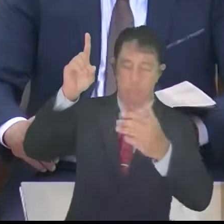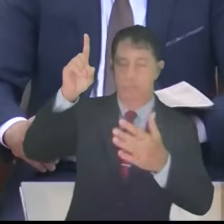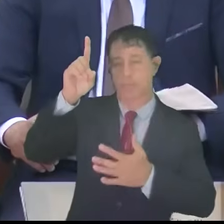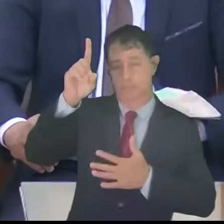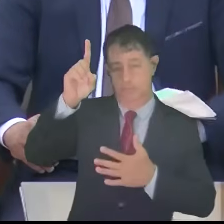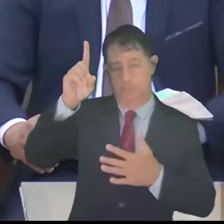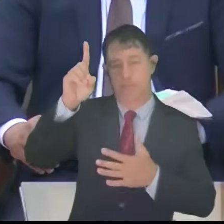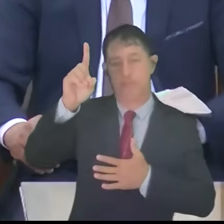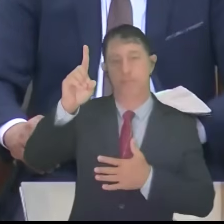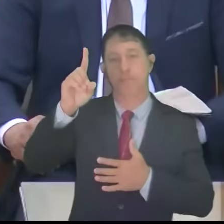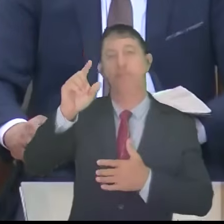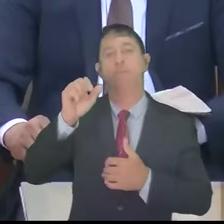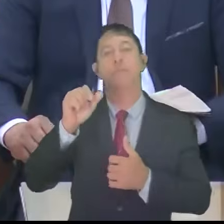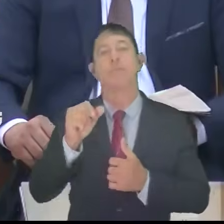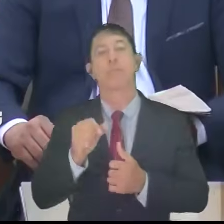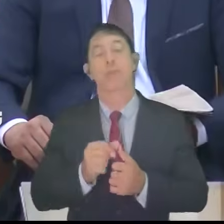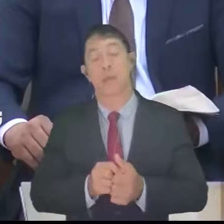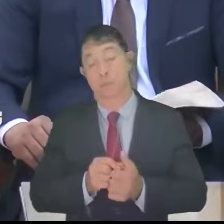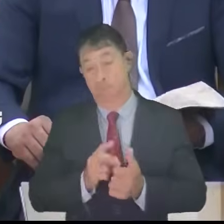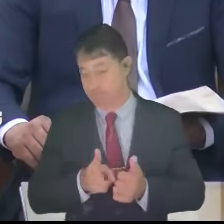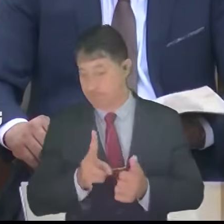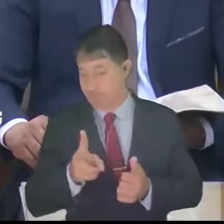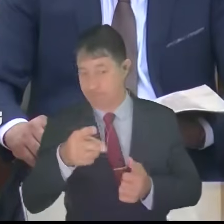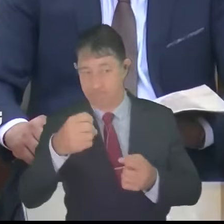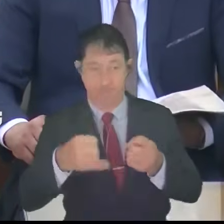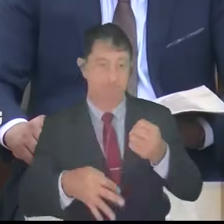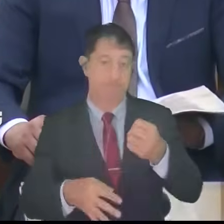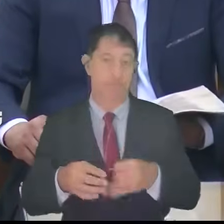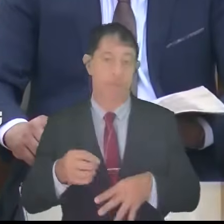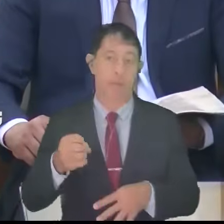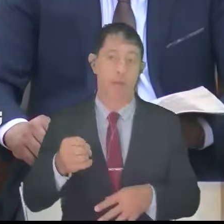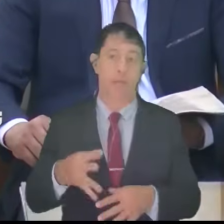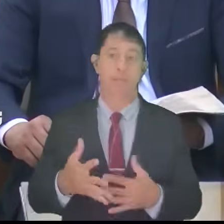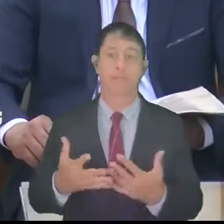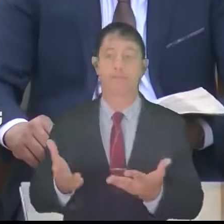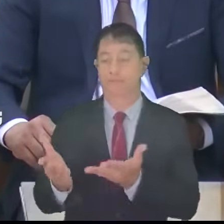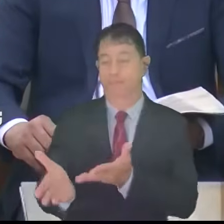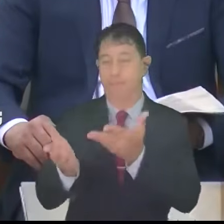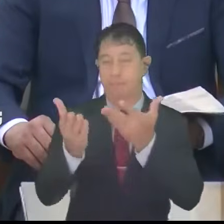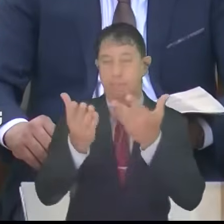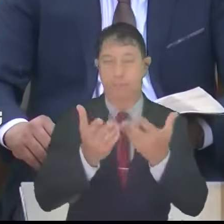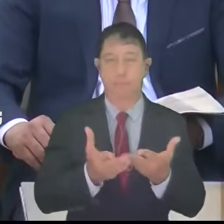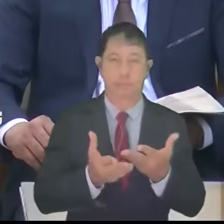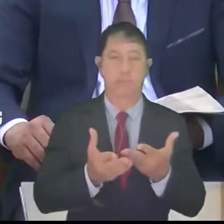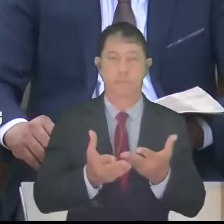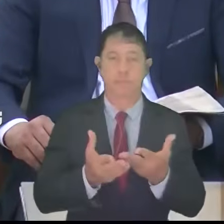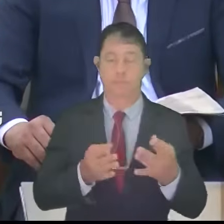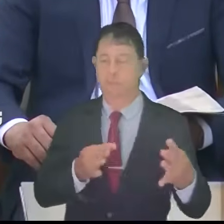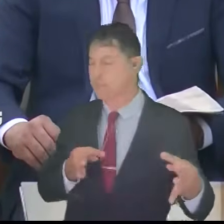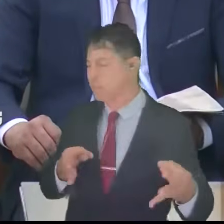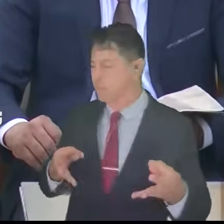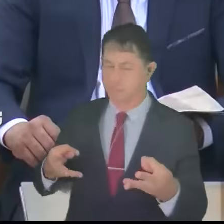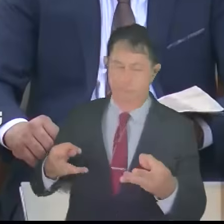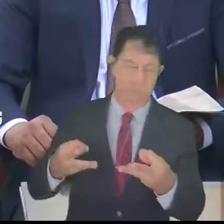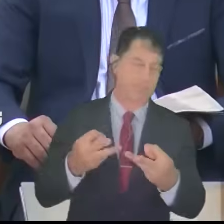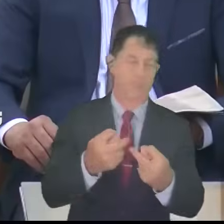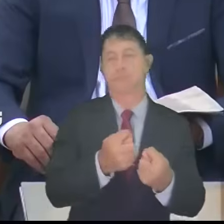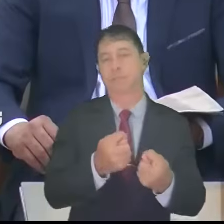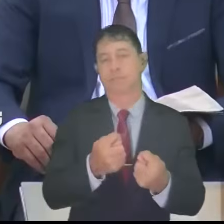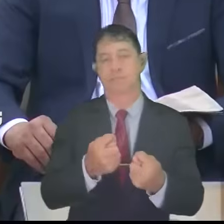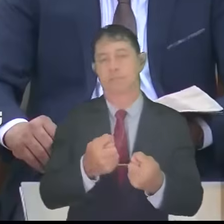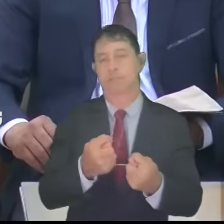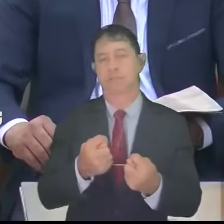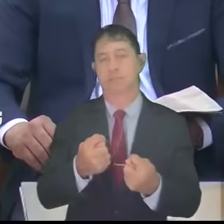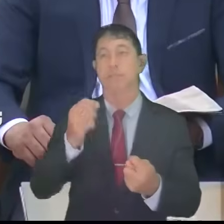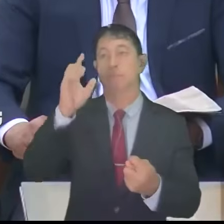Pai. Mas ele continuou dizendo, ele agora faz um convite. Ele diz que tudo foi entregue ao Pai, pelo Pai